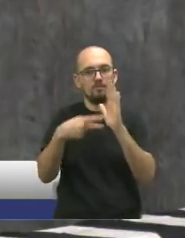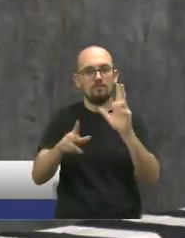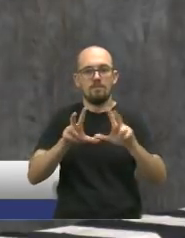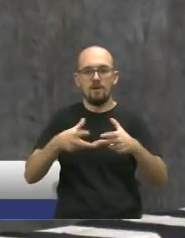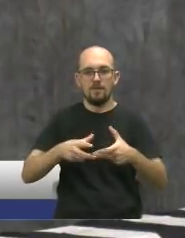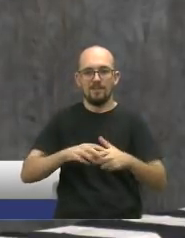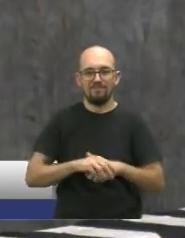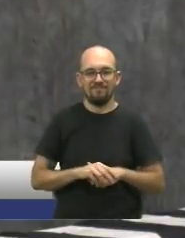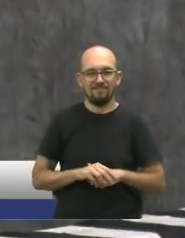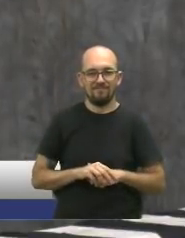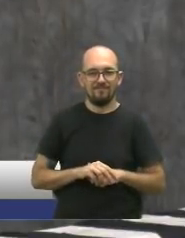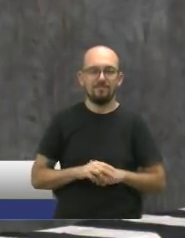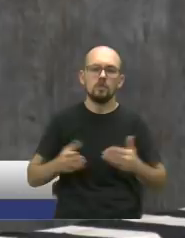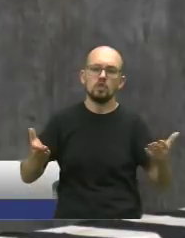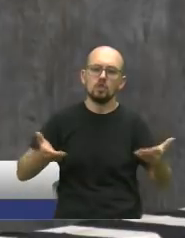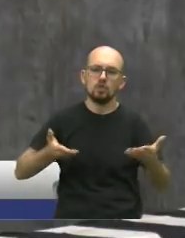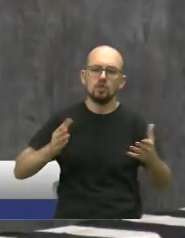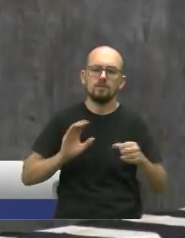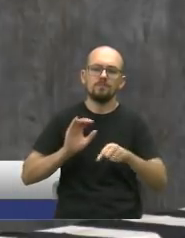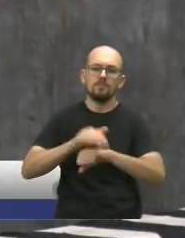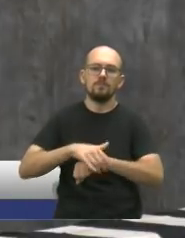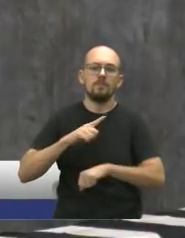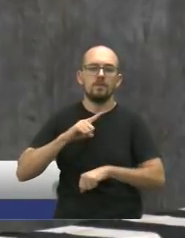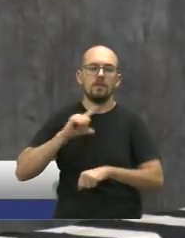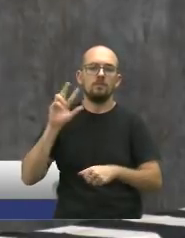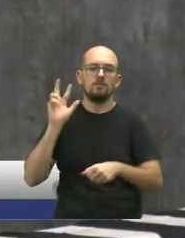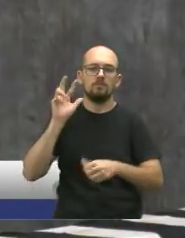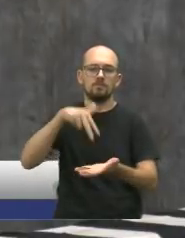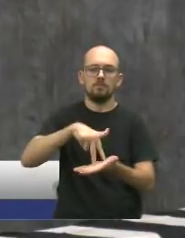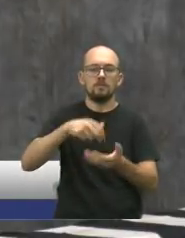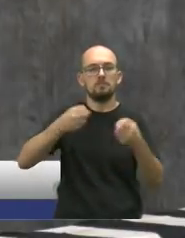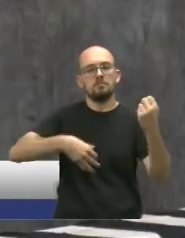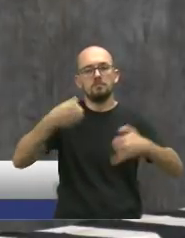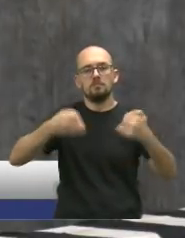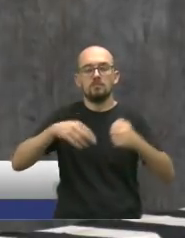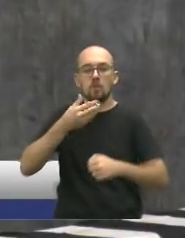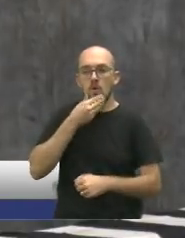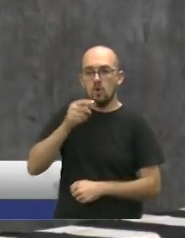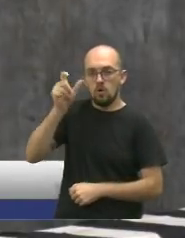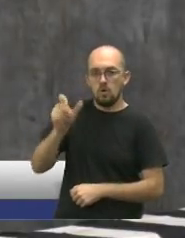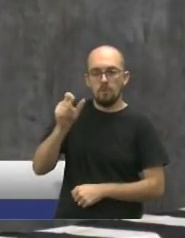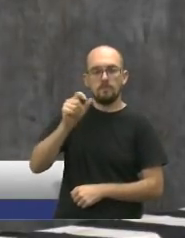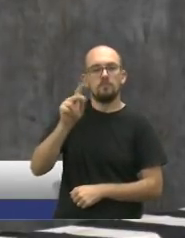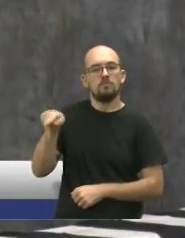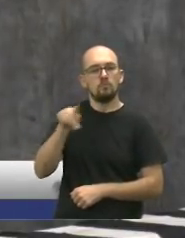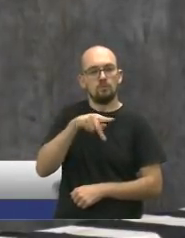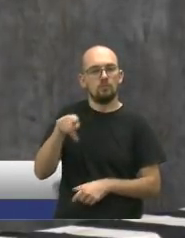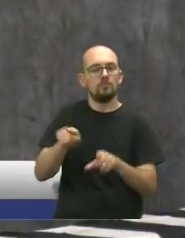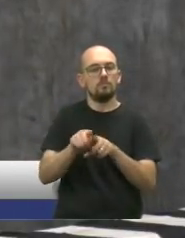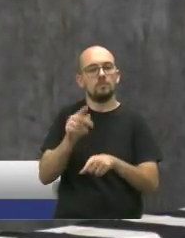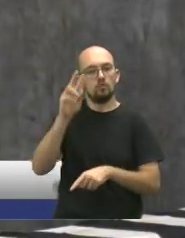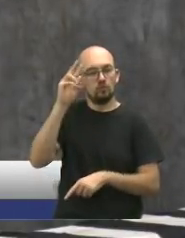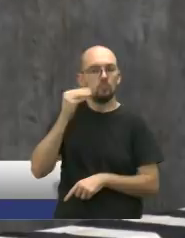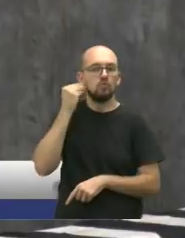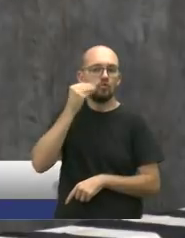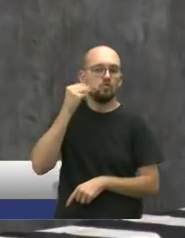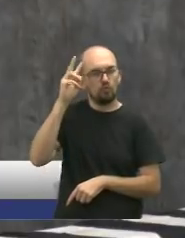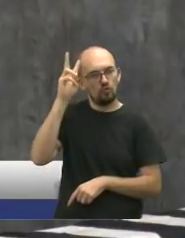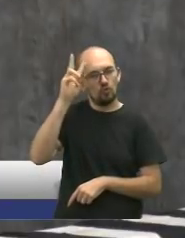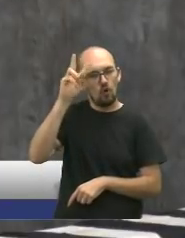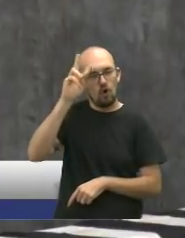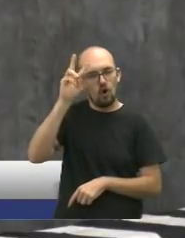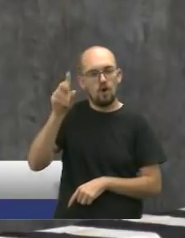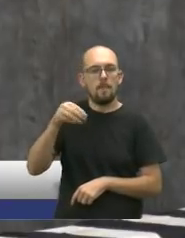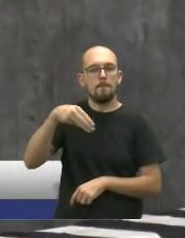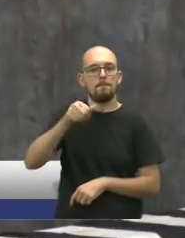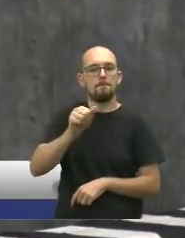youtube.com/tvcanjaú. Nesta noite nós teremos a explanação do historiador e professor Marcos Carmo, que também é membro